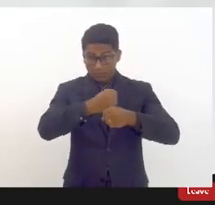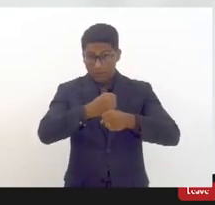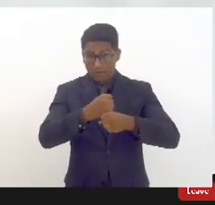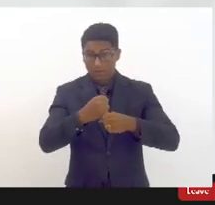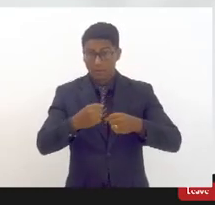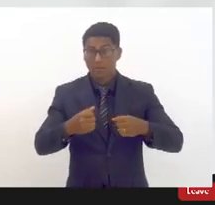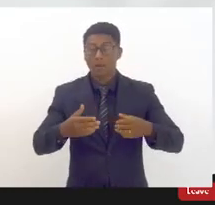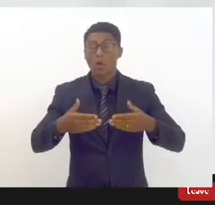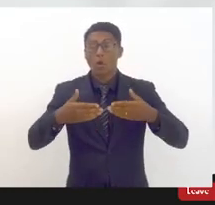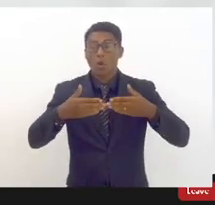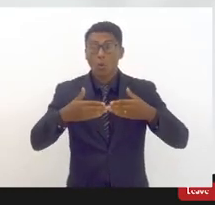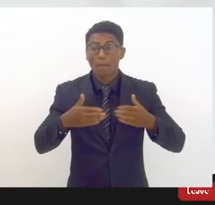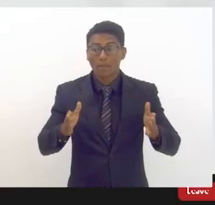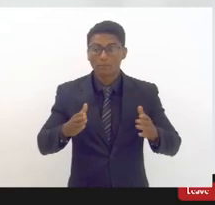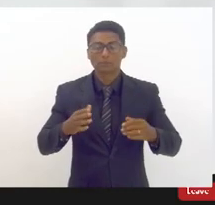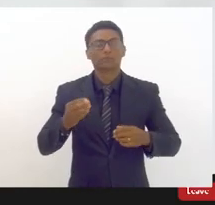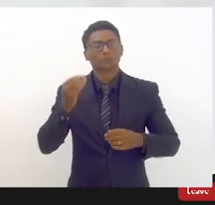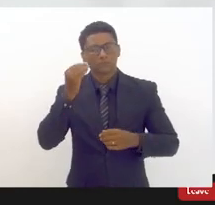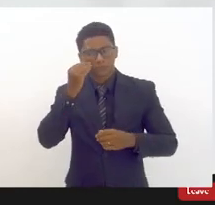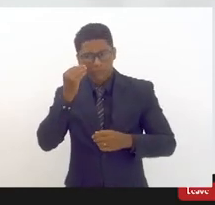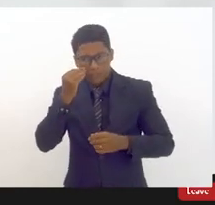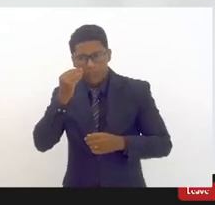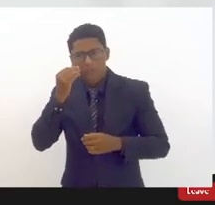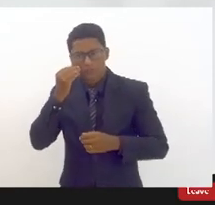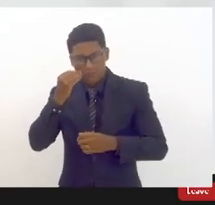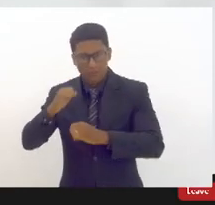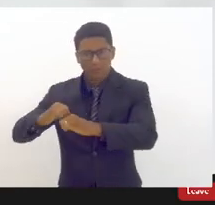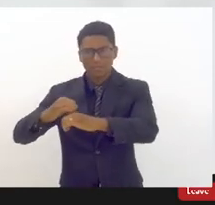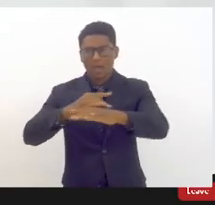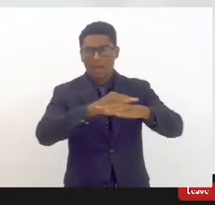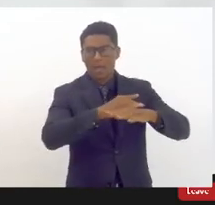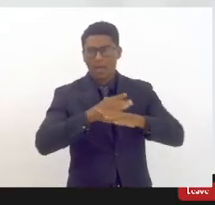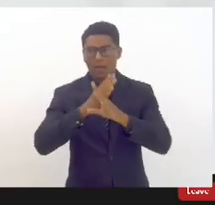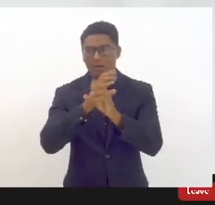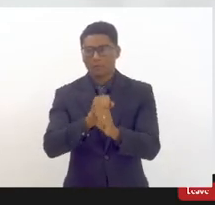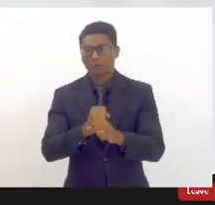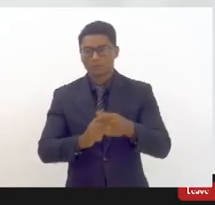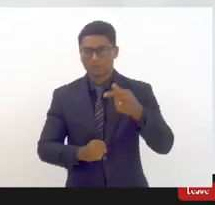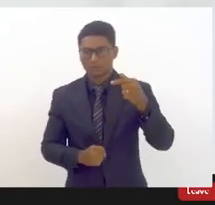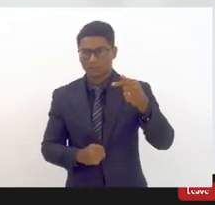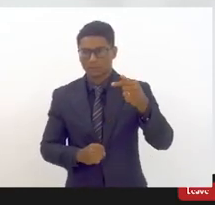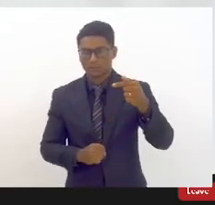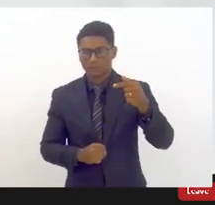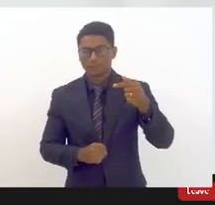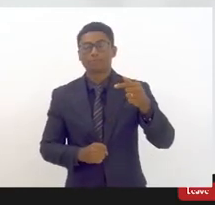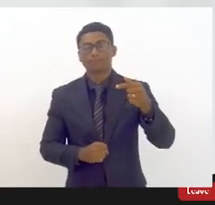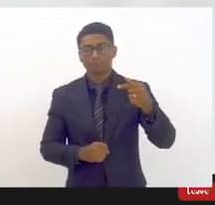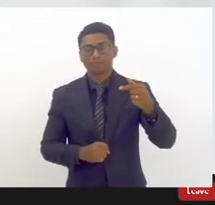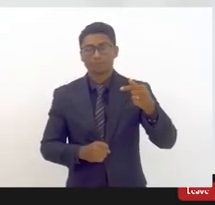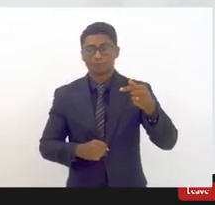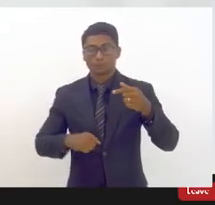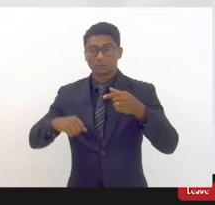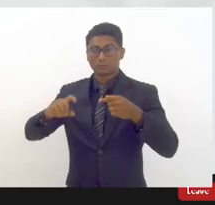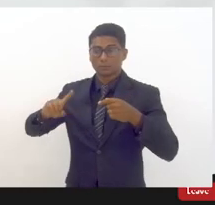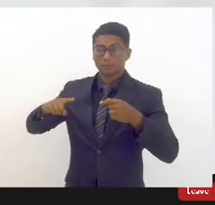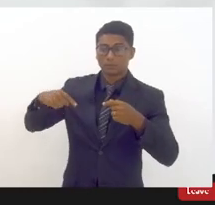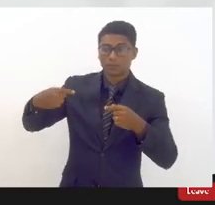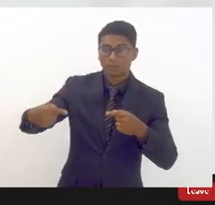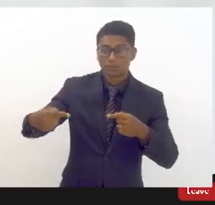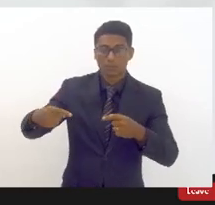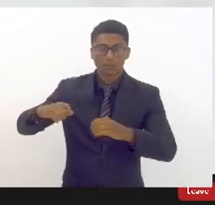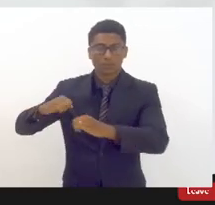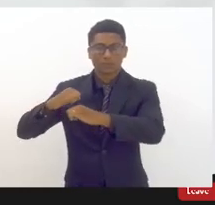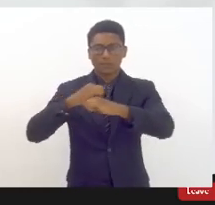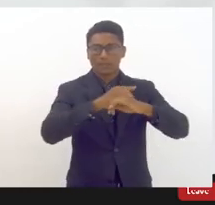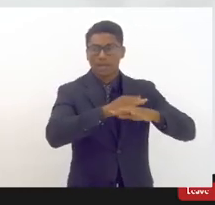em 7 municípios, dentre os quais Angra dos Reis e Petrópolis, já em janeiro, e logo depois evoluindo para todos os